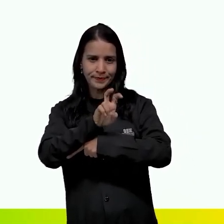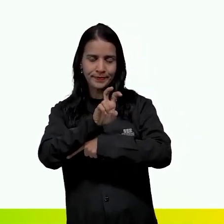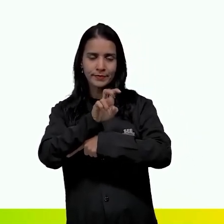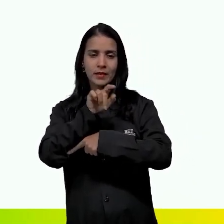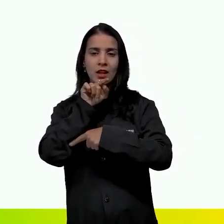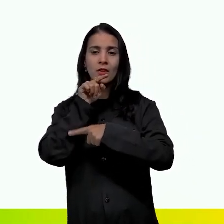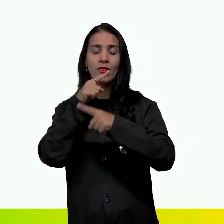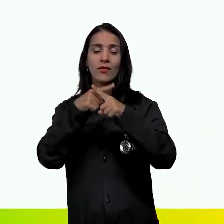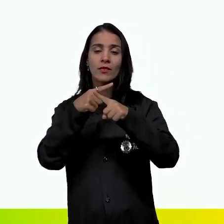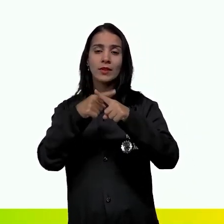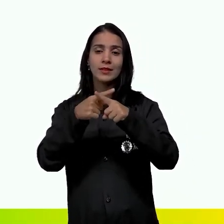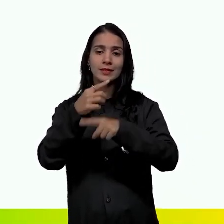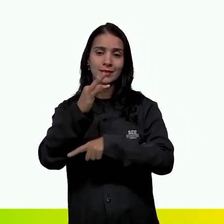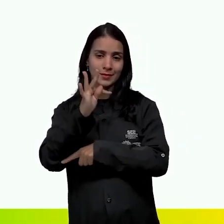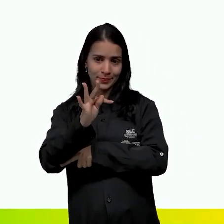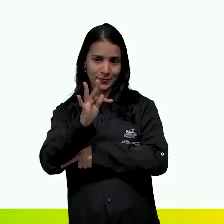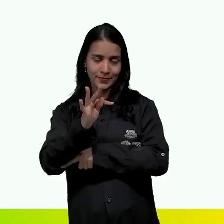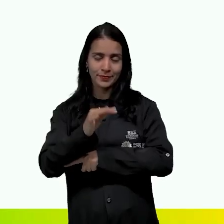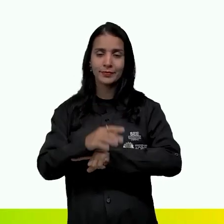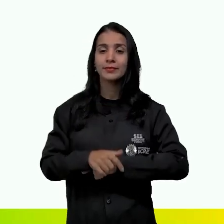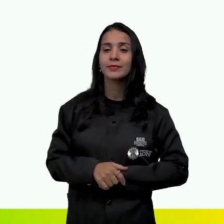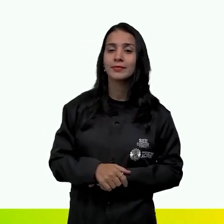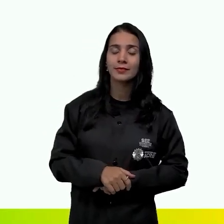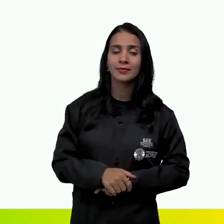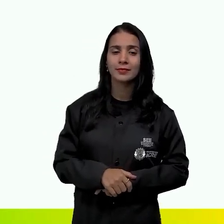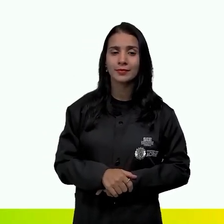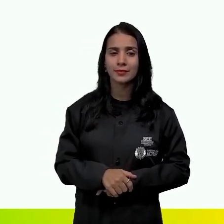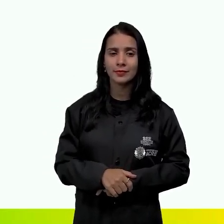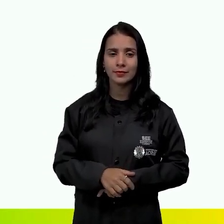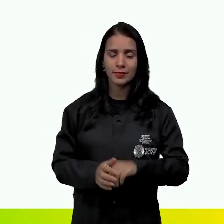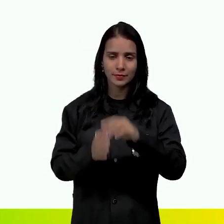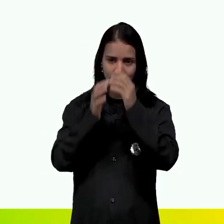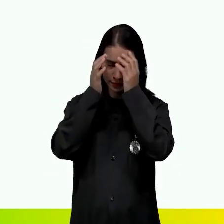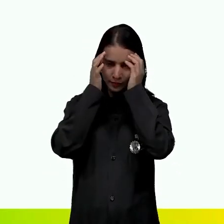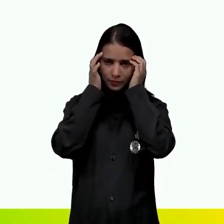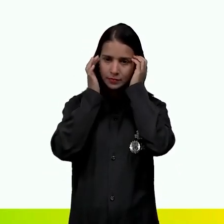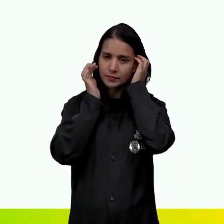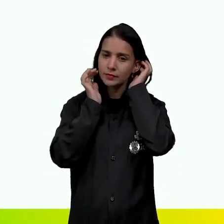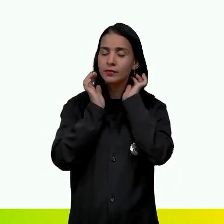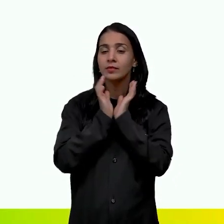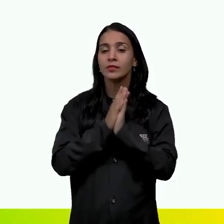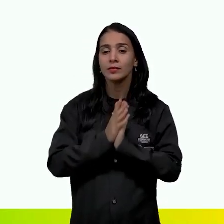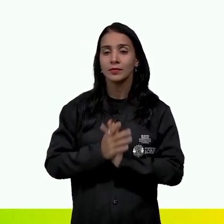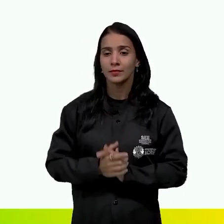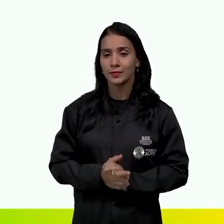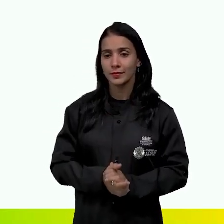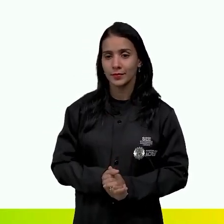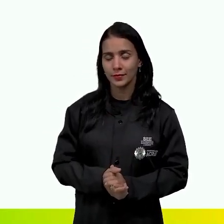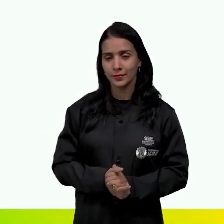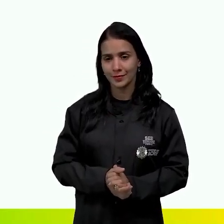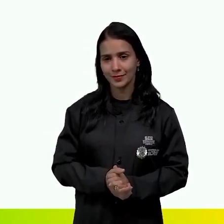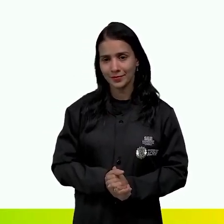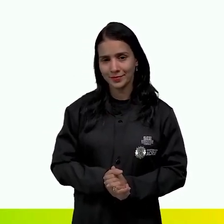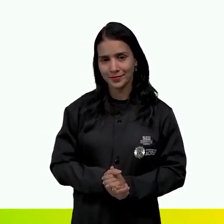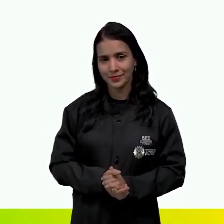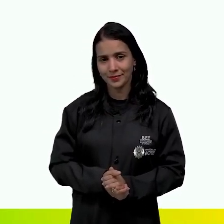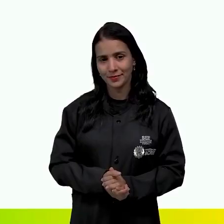maneira de calcular o volume da pirâmide menor, por exemplo, é